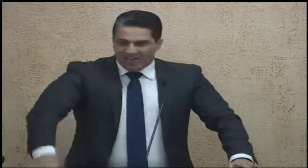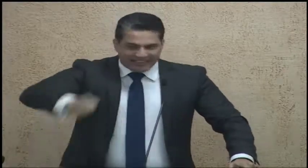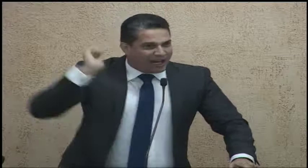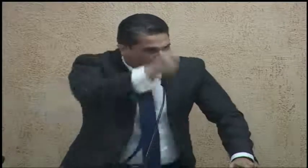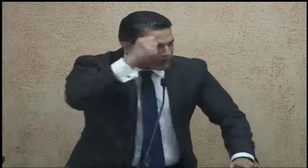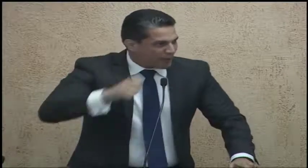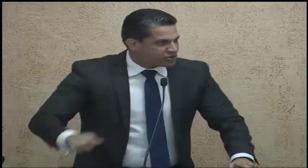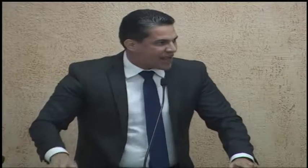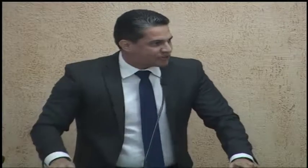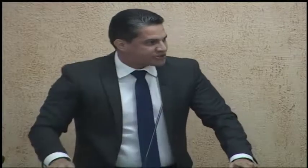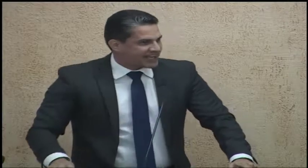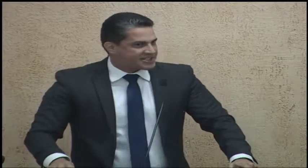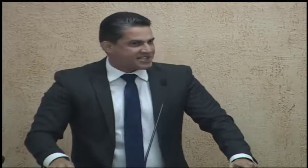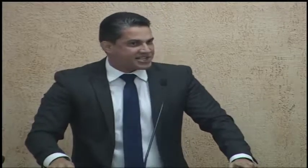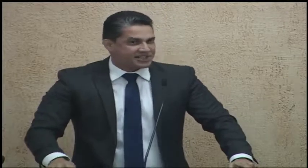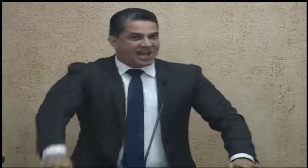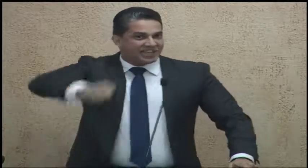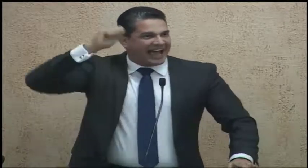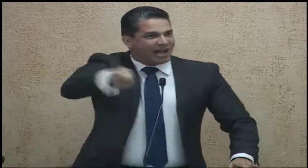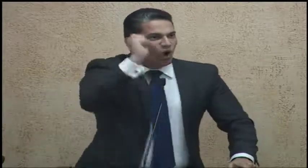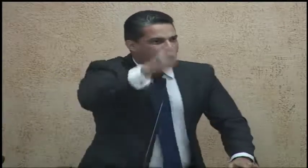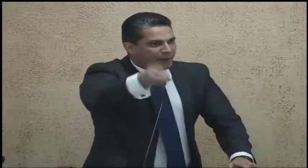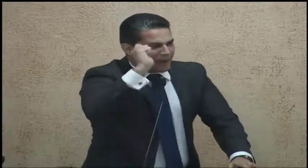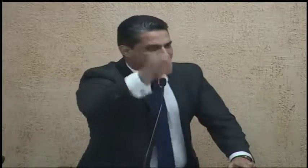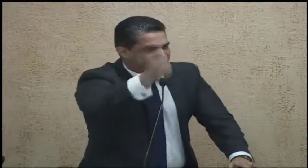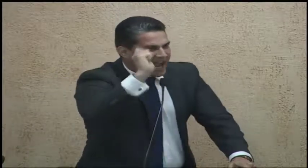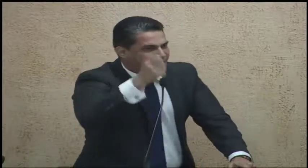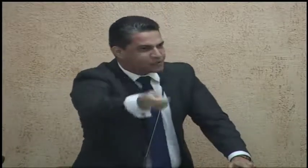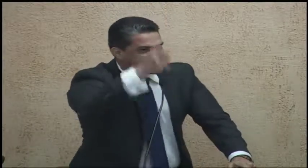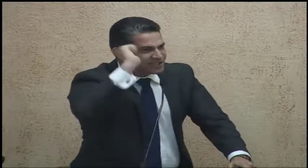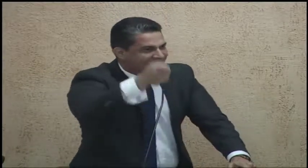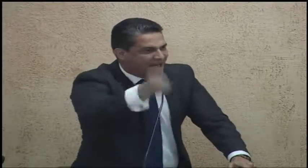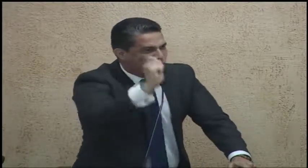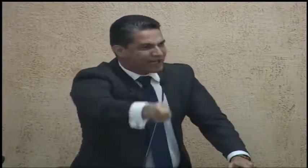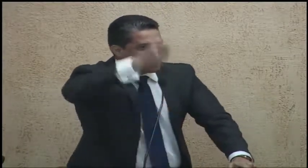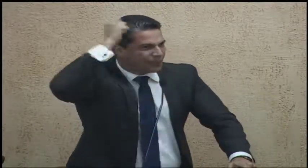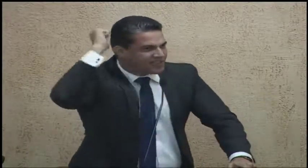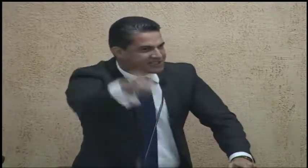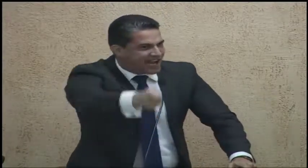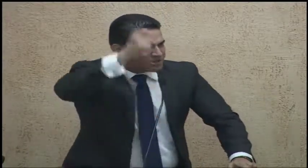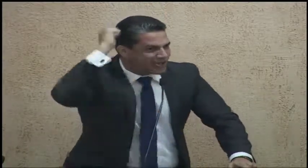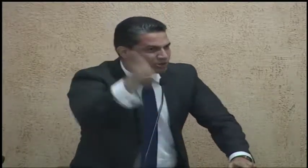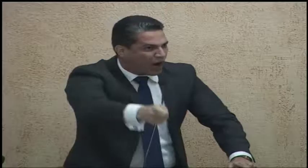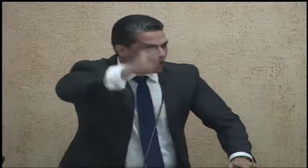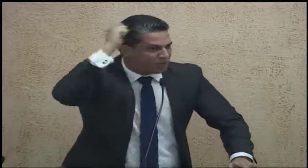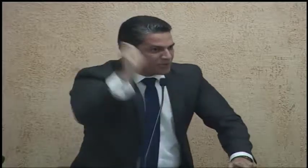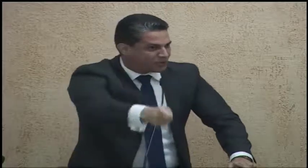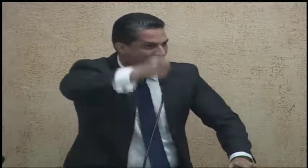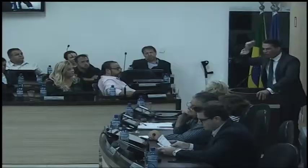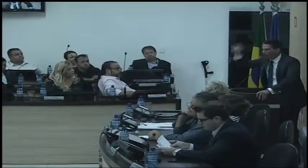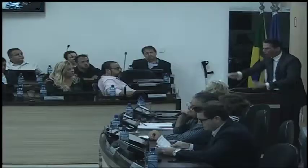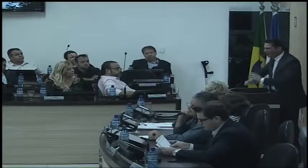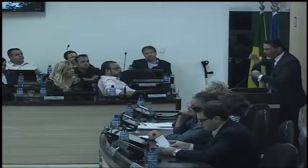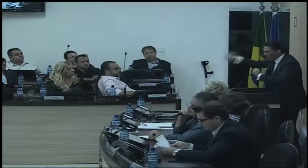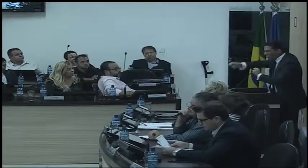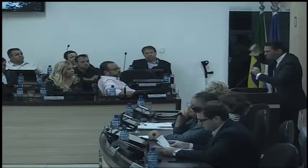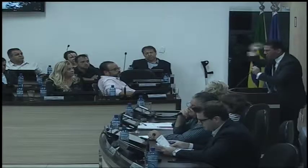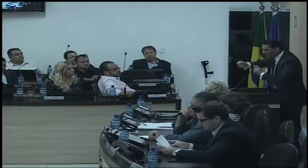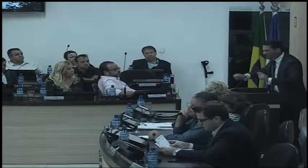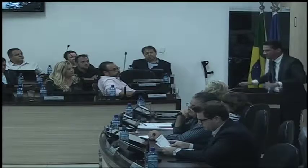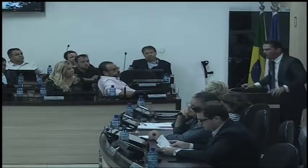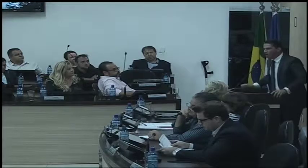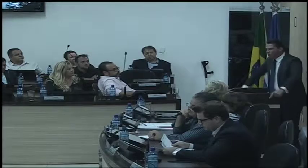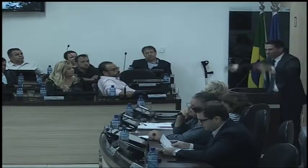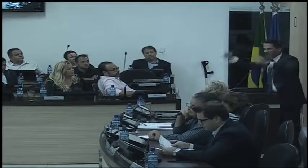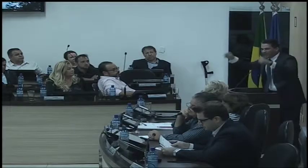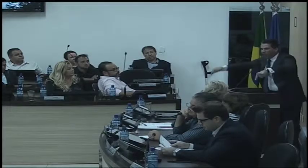mulheres, na luta pelo direito dos taxistas, na luta pelos direitos do cidadão que é protestante, católico, apostólico, romano, budista,